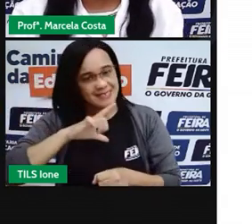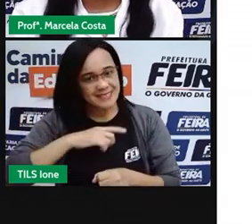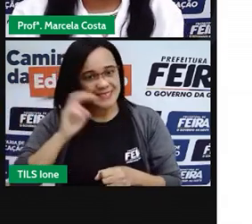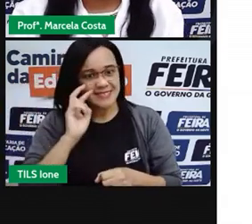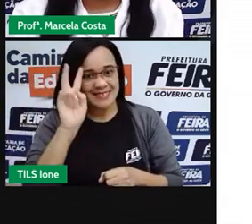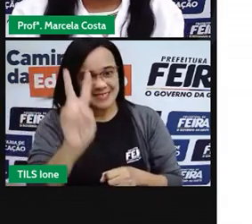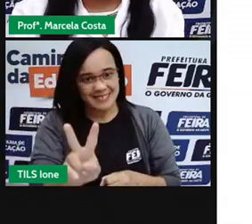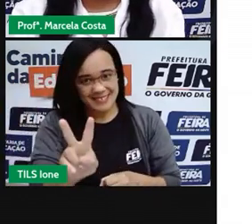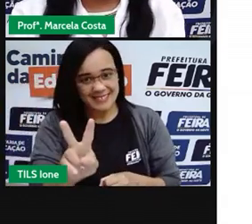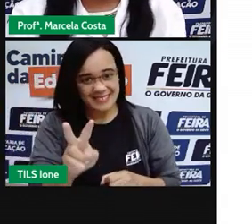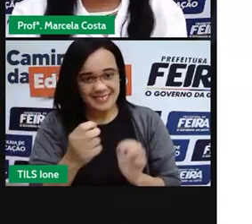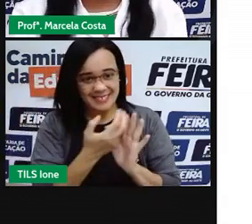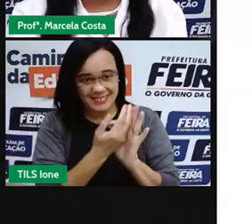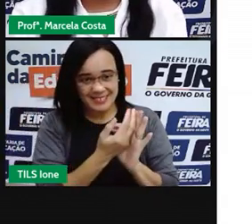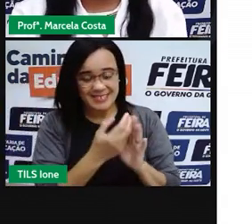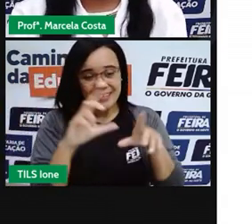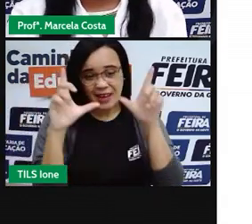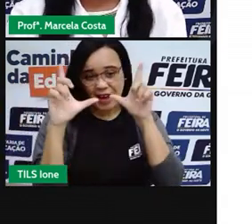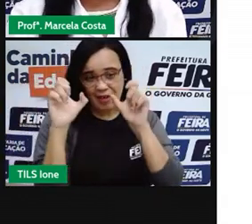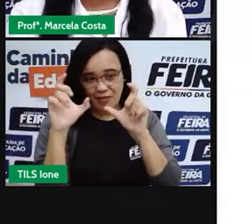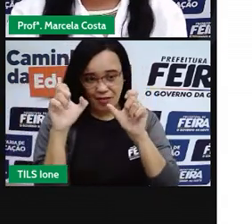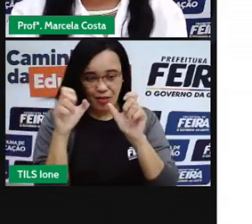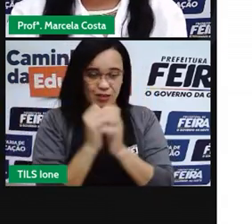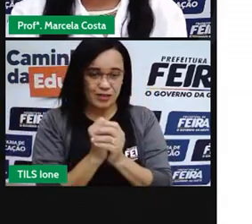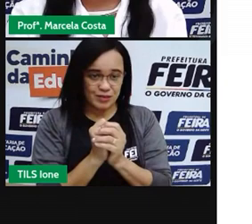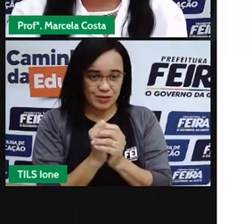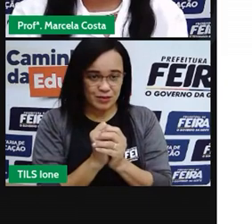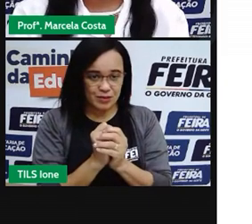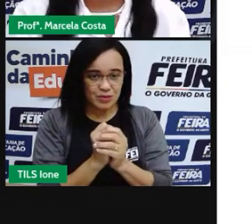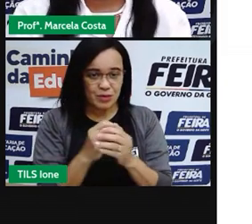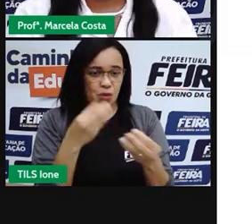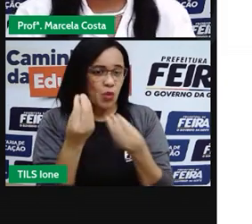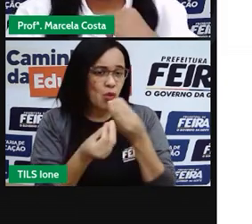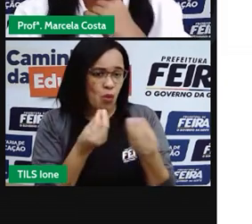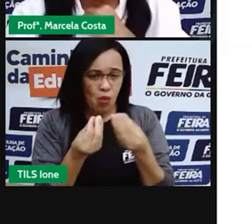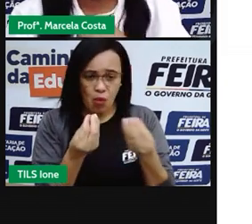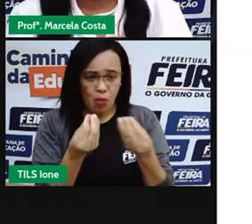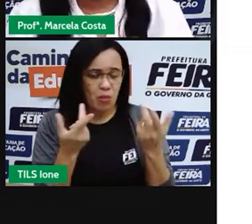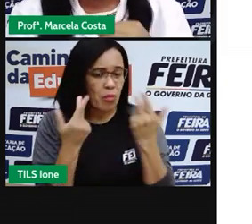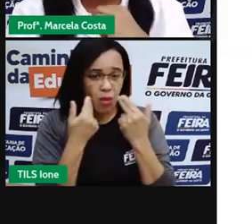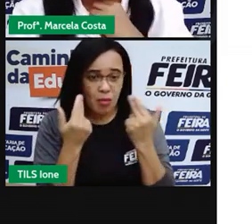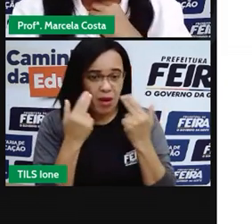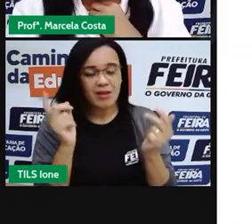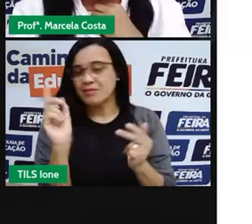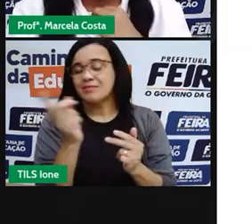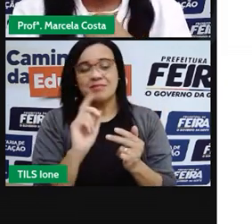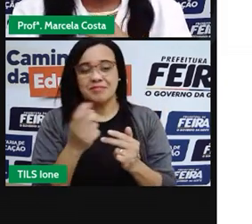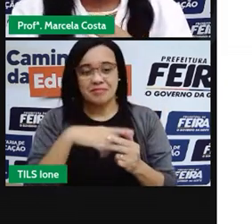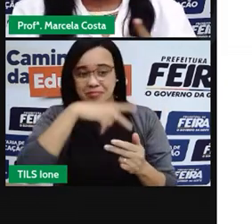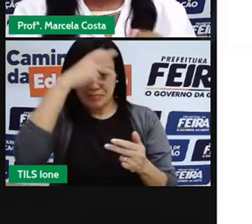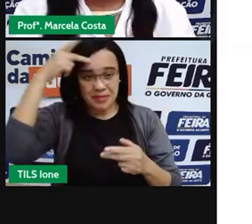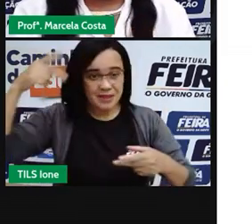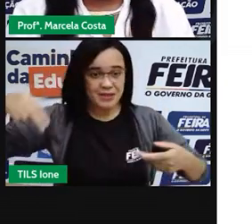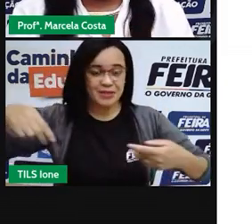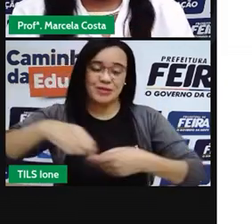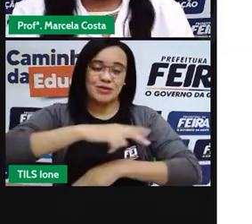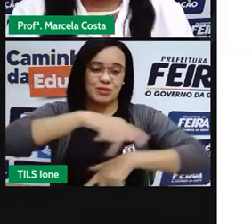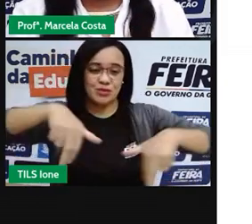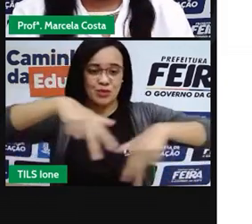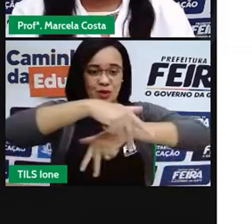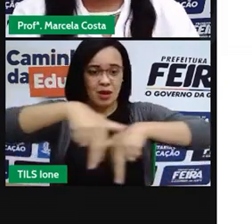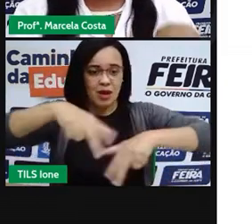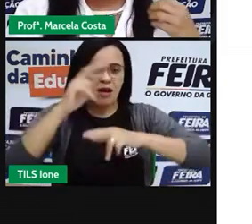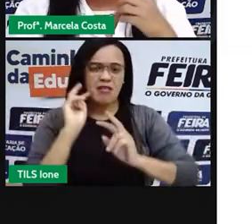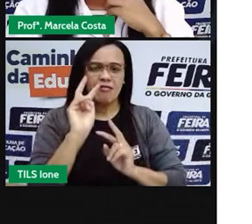Olha, não é algo comum, então impressiona quem passa ali em frente a esse